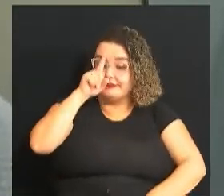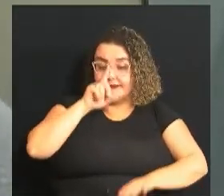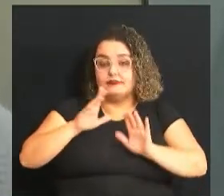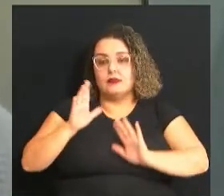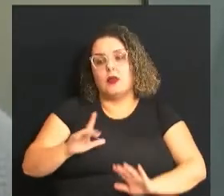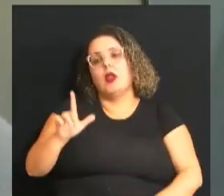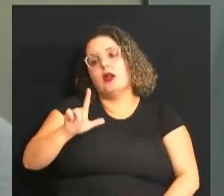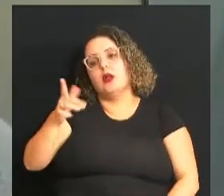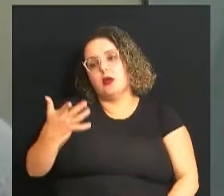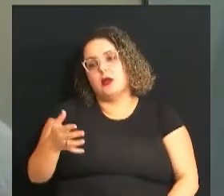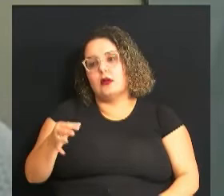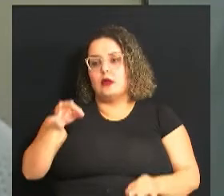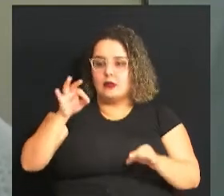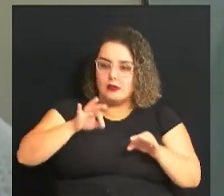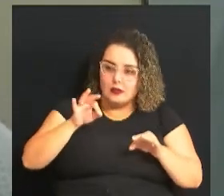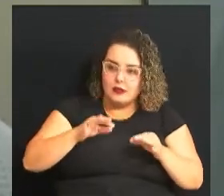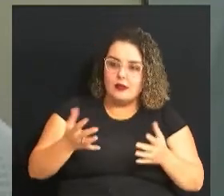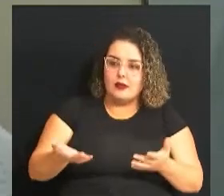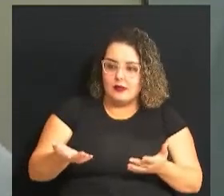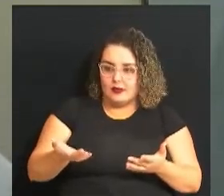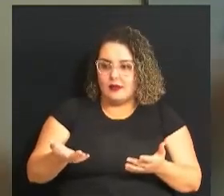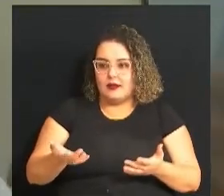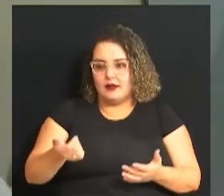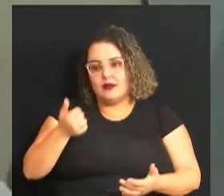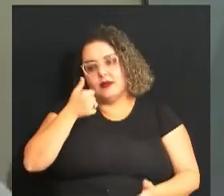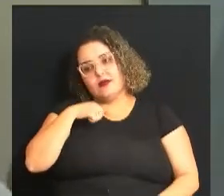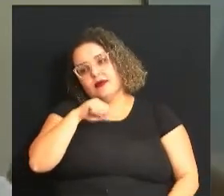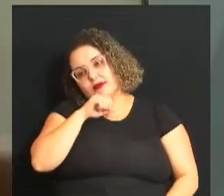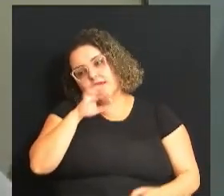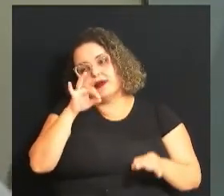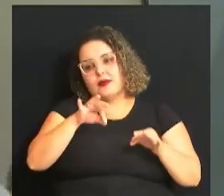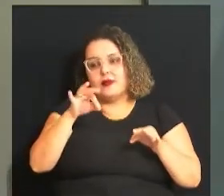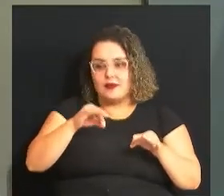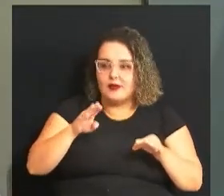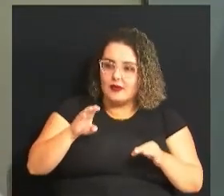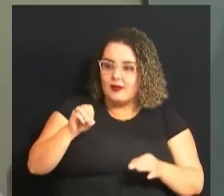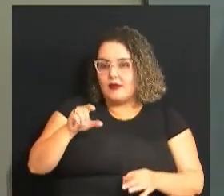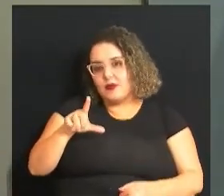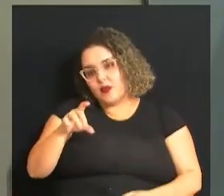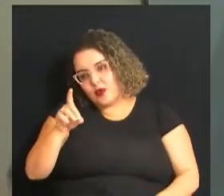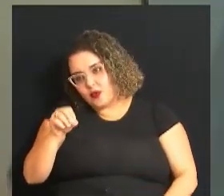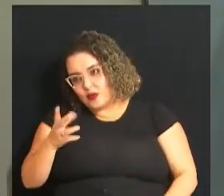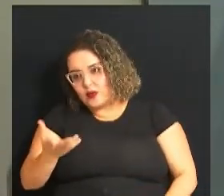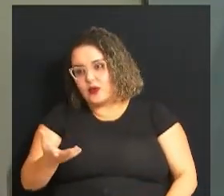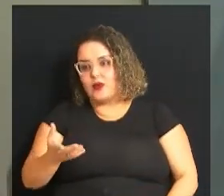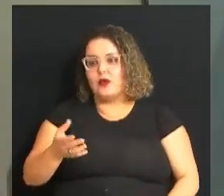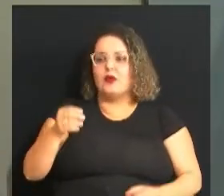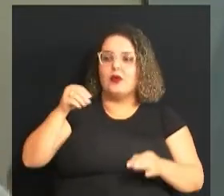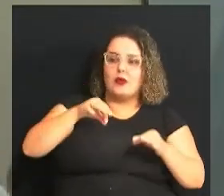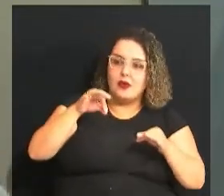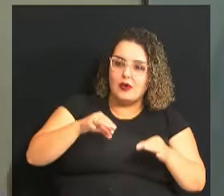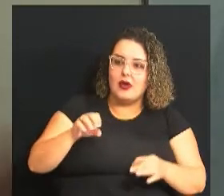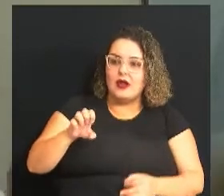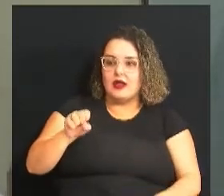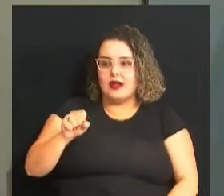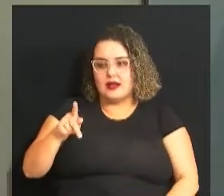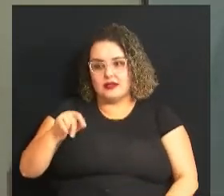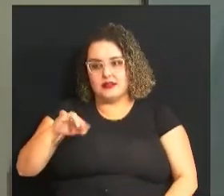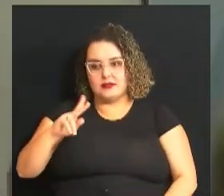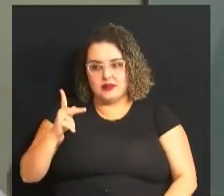que um chazinho, a mãe fala, não, toma um chá de boldo, toma um chazinho de espinheira santa, uma coisa